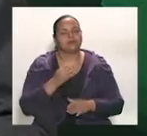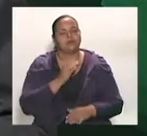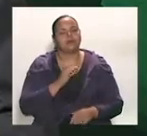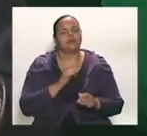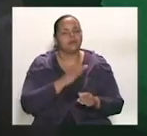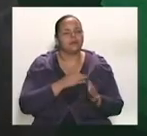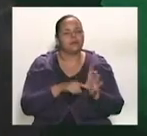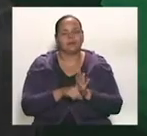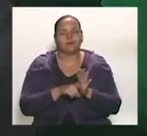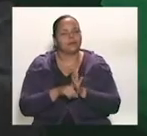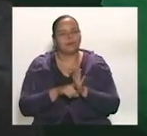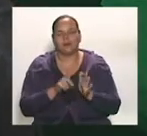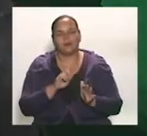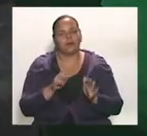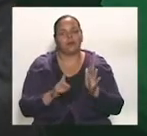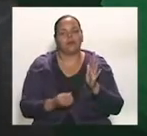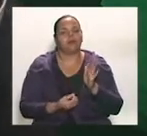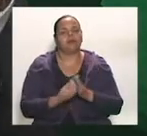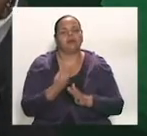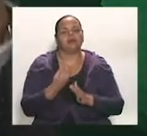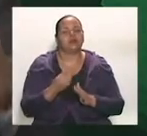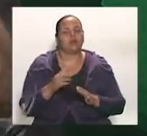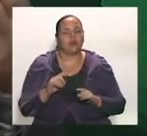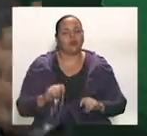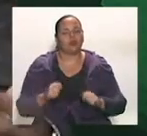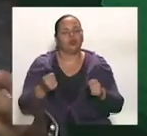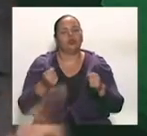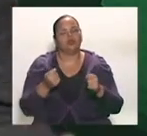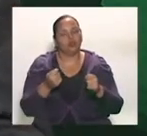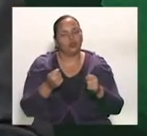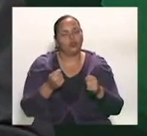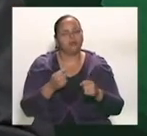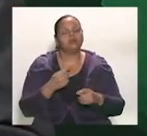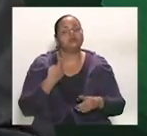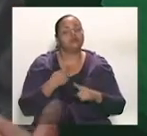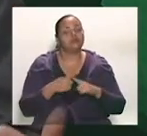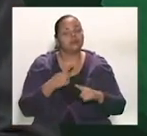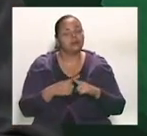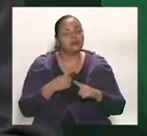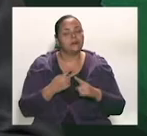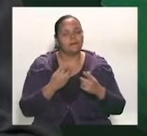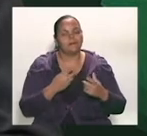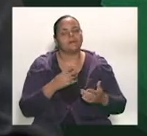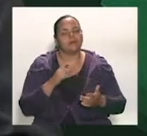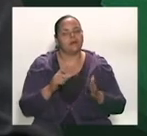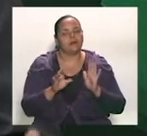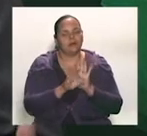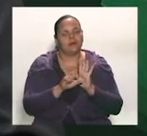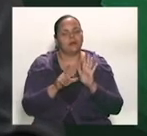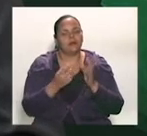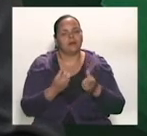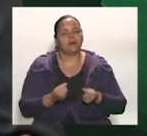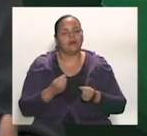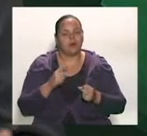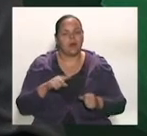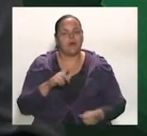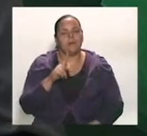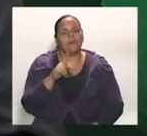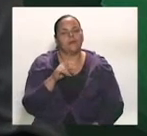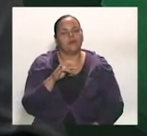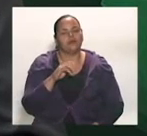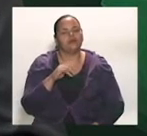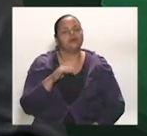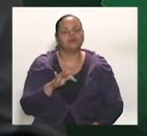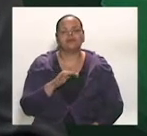de fiscalização, mas não cria a forma de controle de sanção. Por quê? Primeiro, a APFUT é